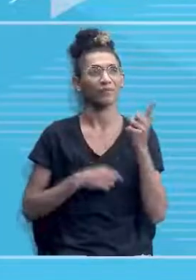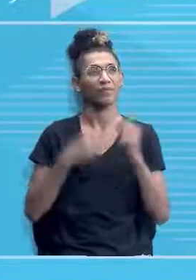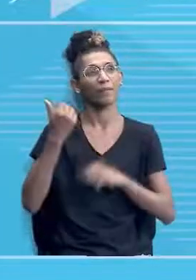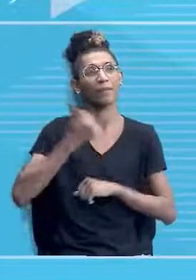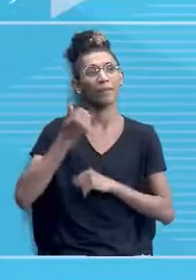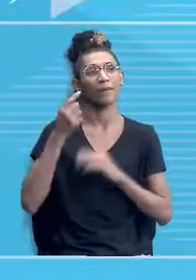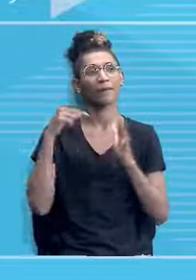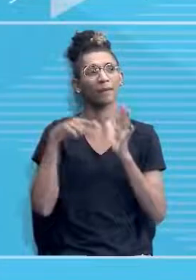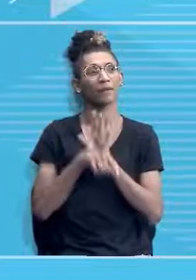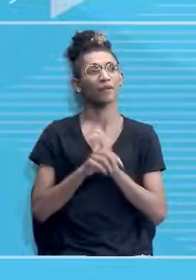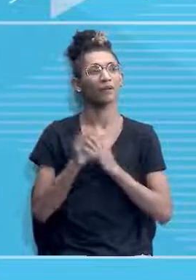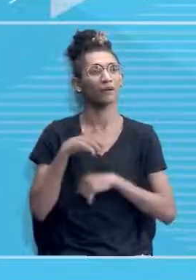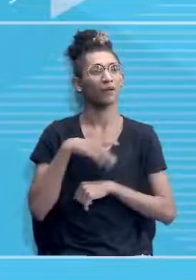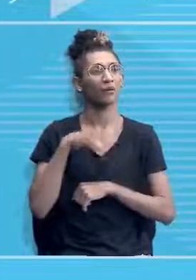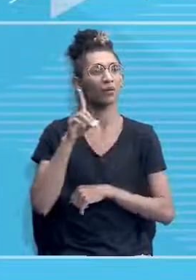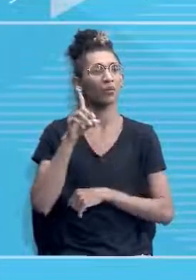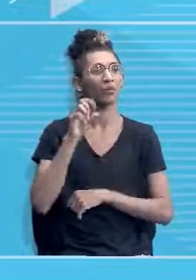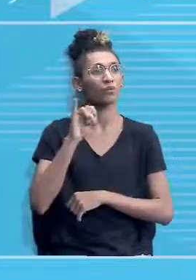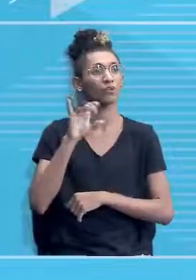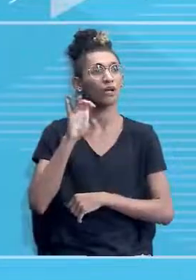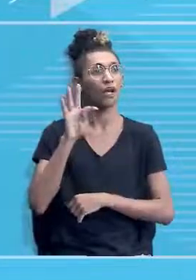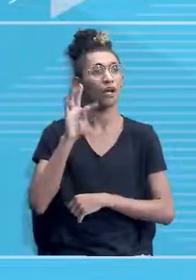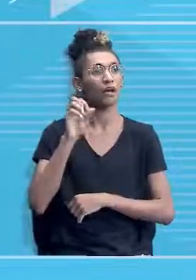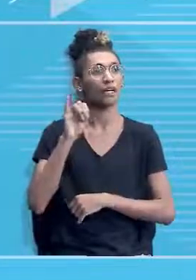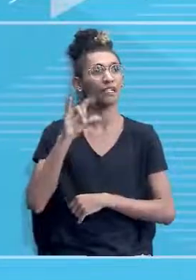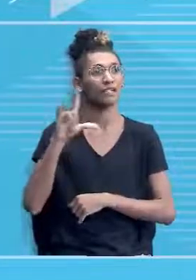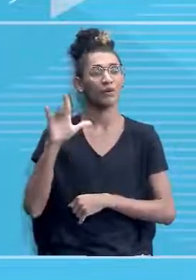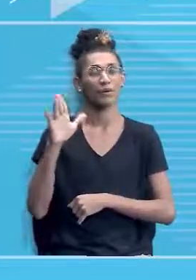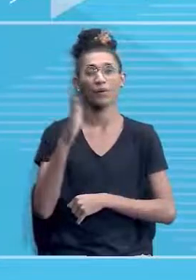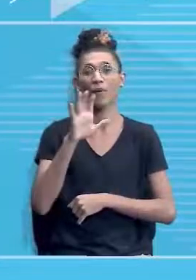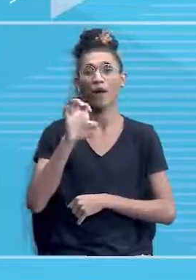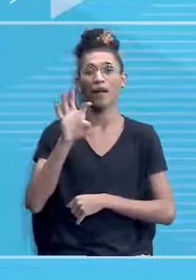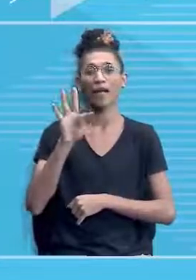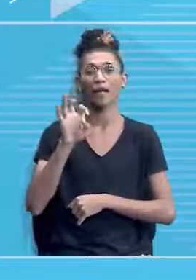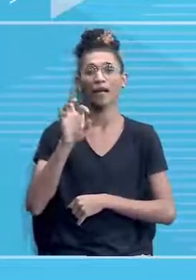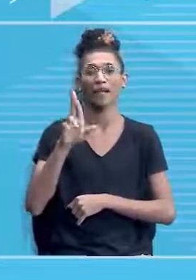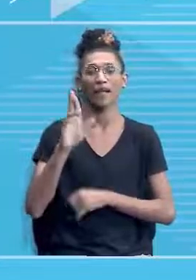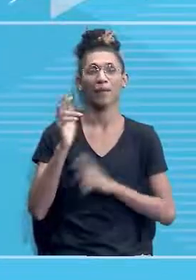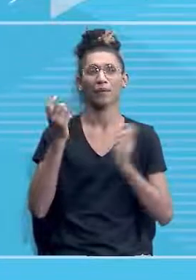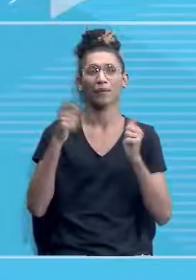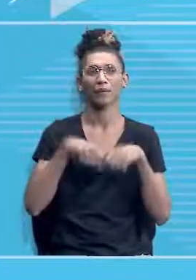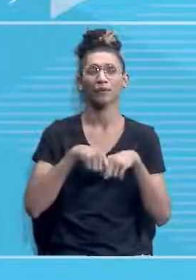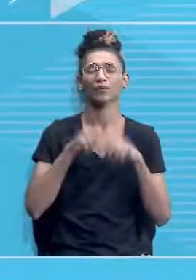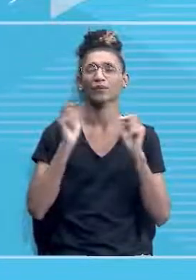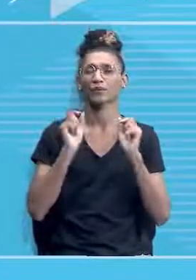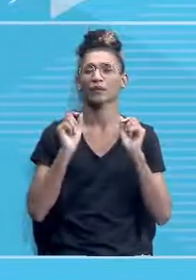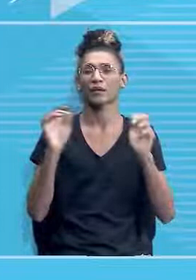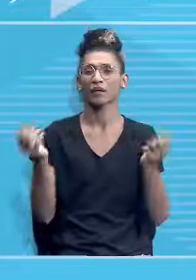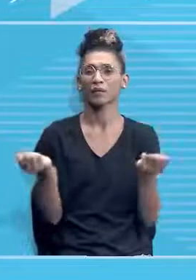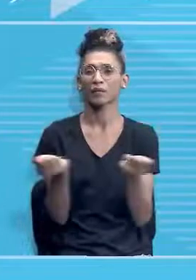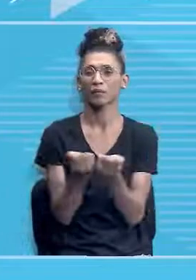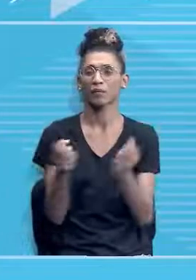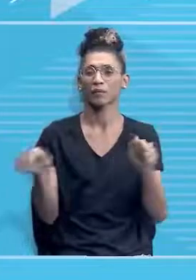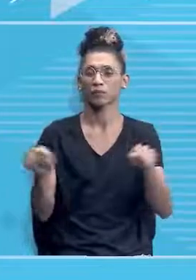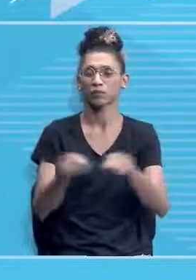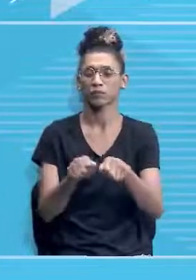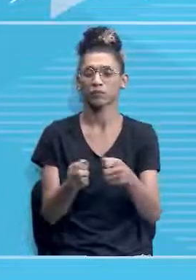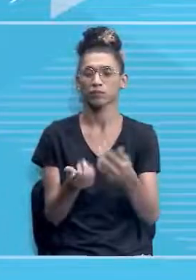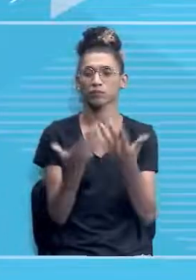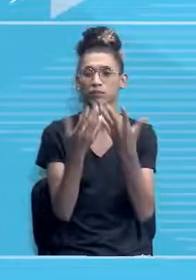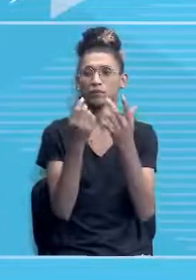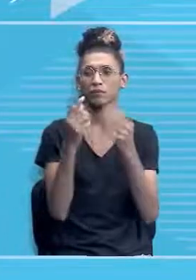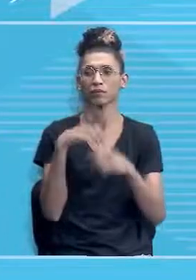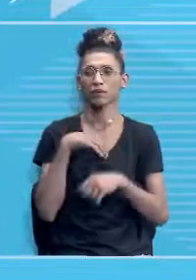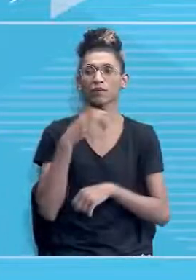colocou até a fórmula e o direto é dia tio Éder né posso ir ponto de ebulição 36 então é tem